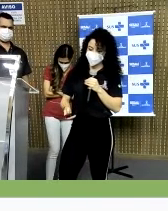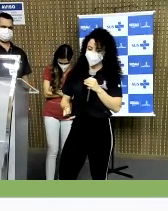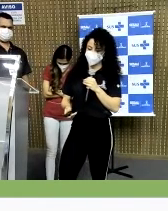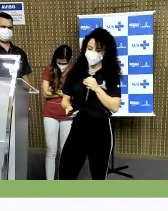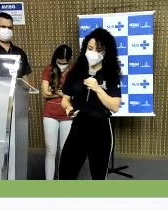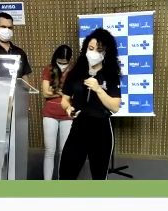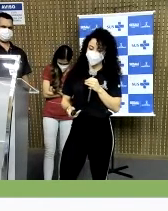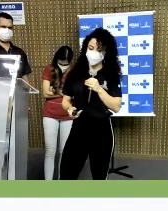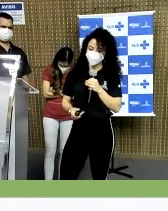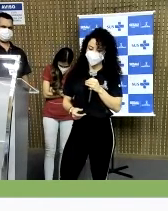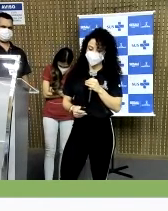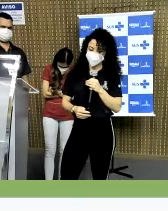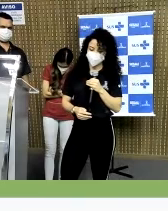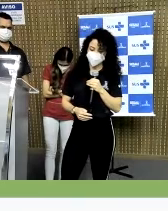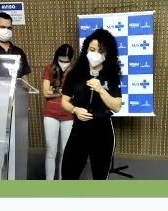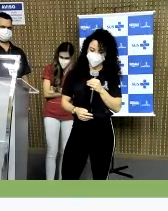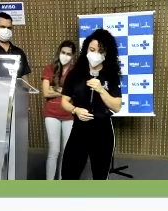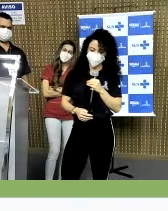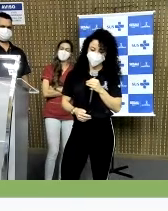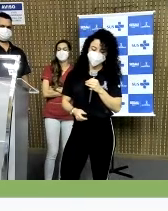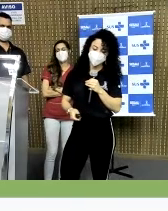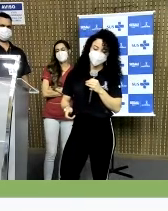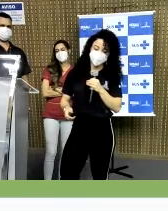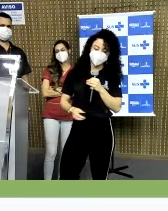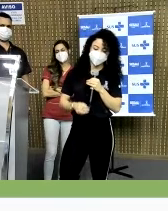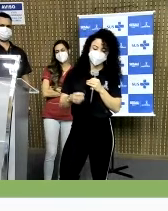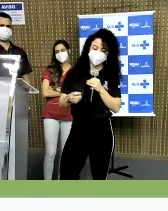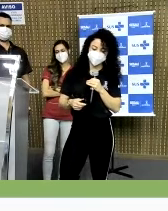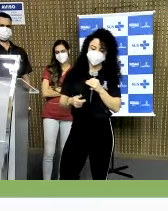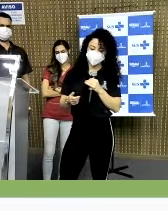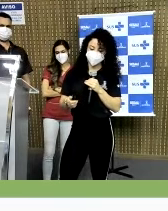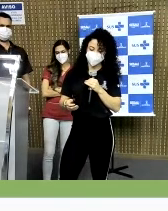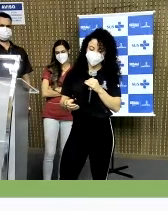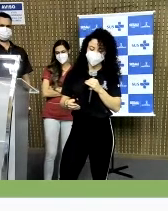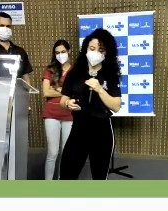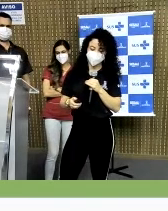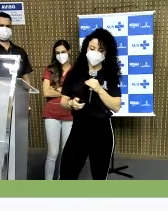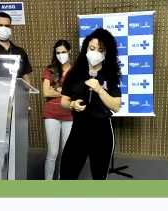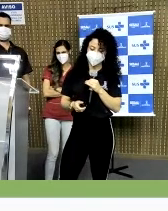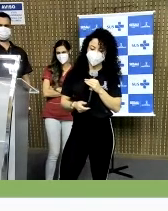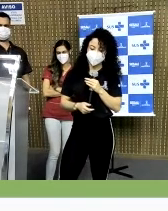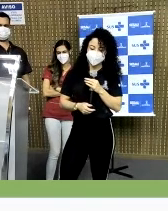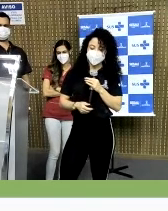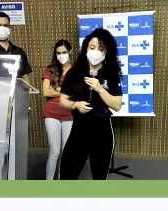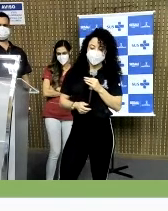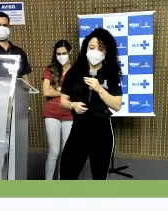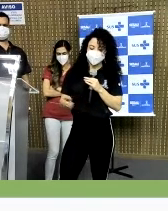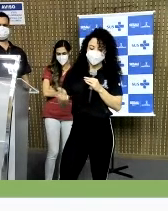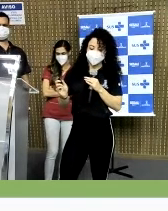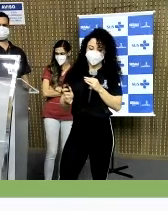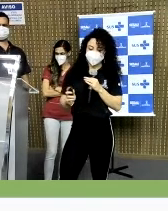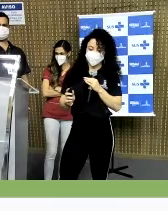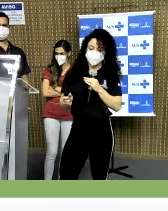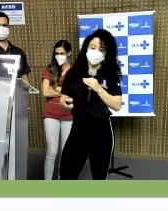primeiro semestre de 2021, 17%. Nós temos uma instituição, né,